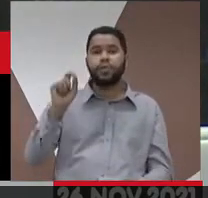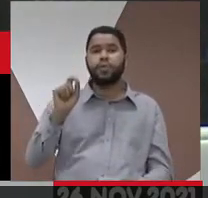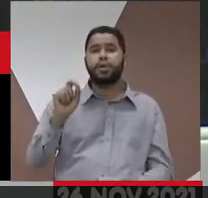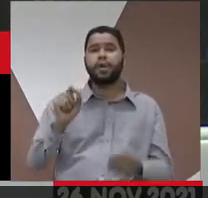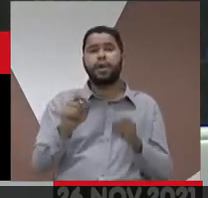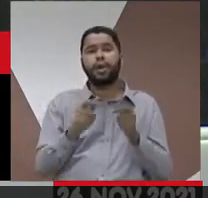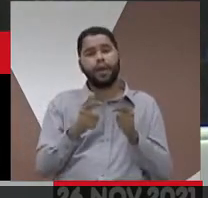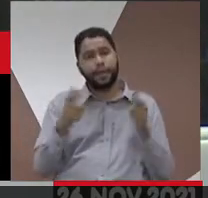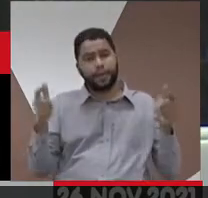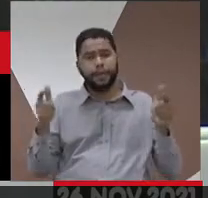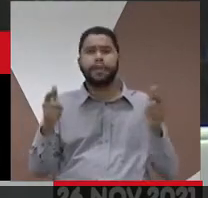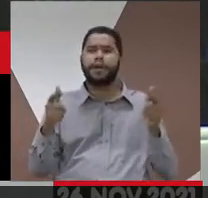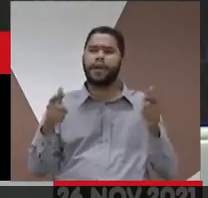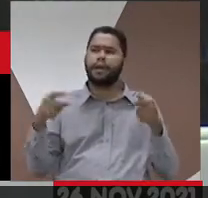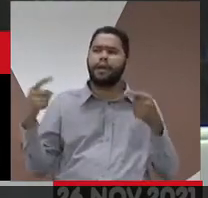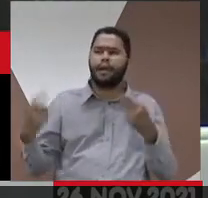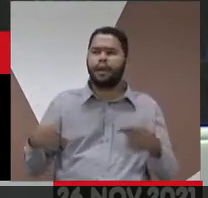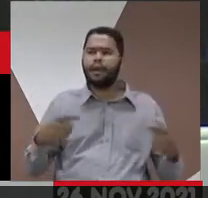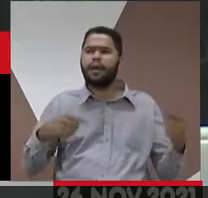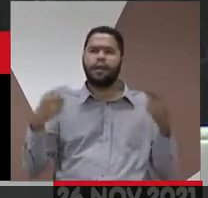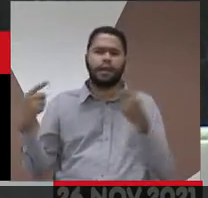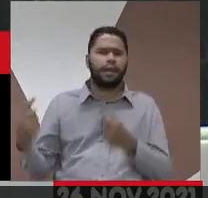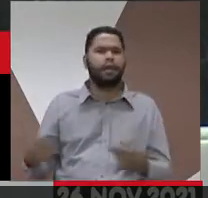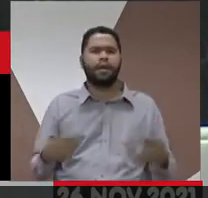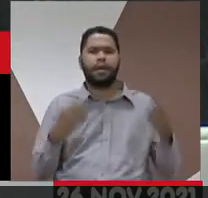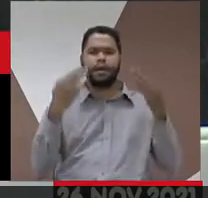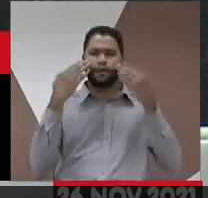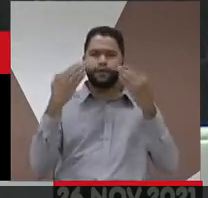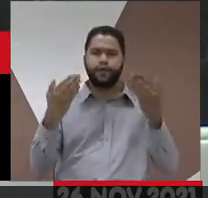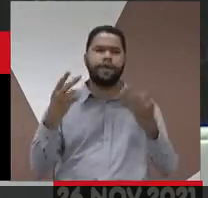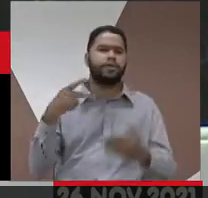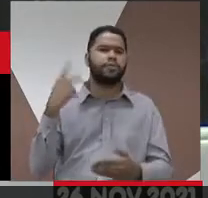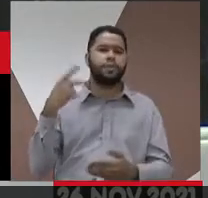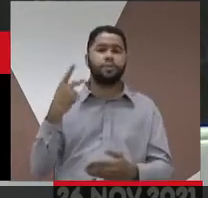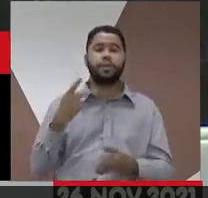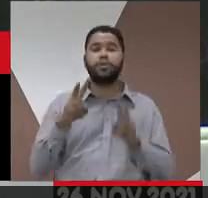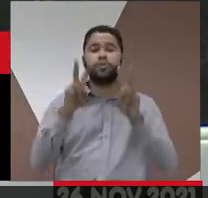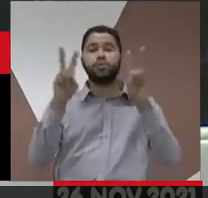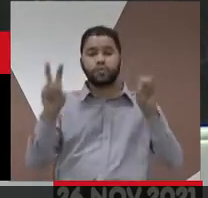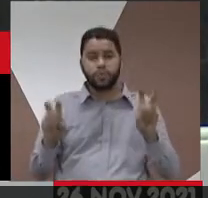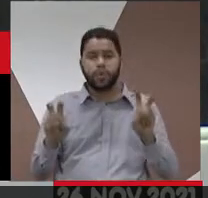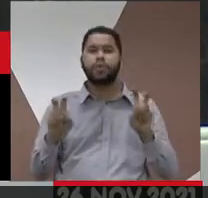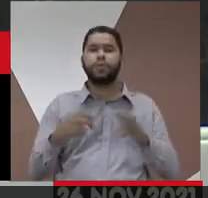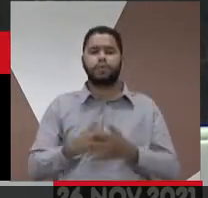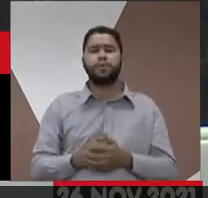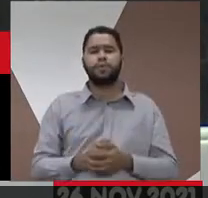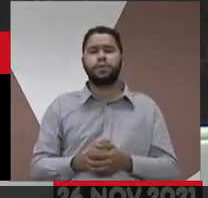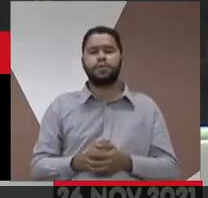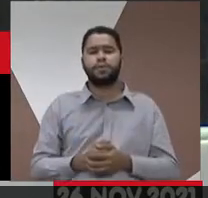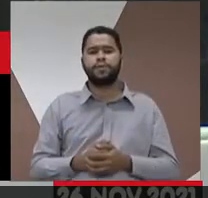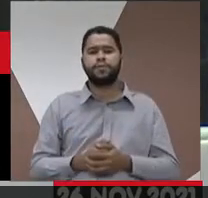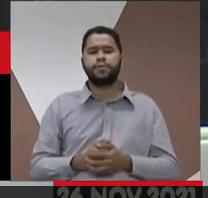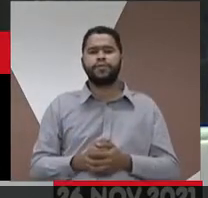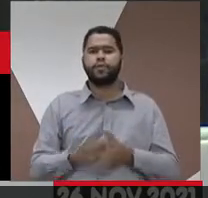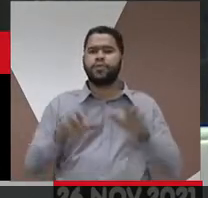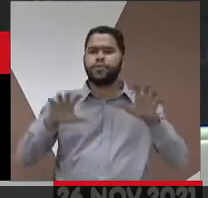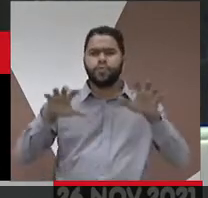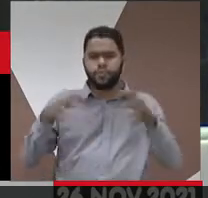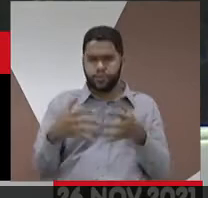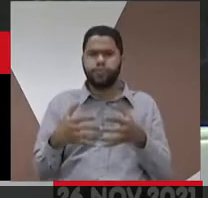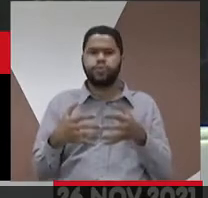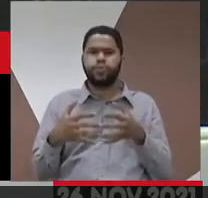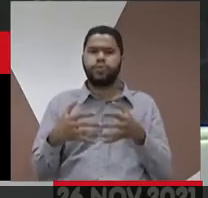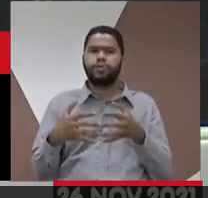ampliar isso, ter uma discussão nessa frente parlamentar sobre o conjunto